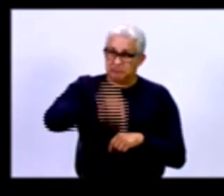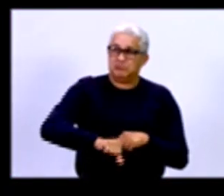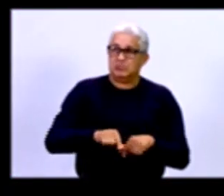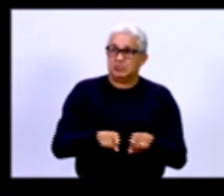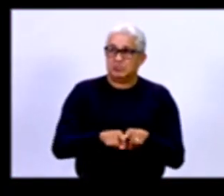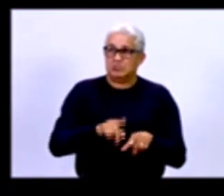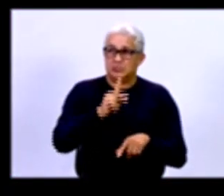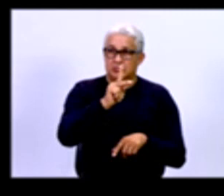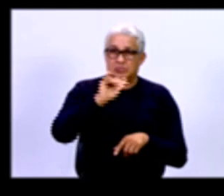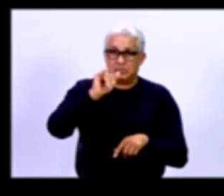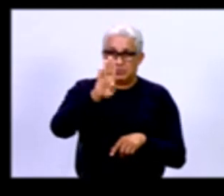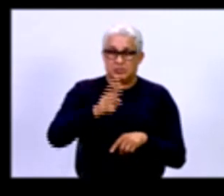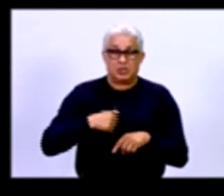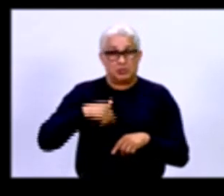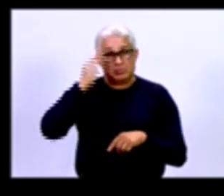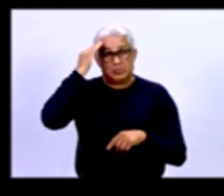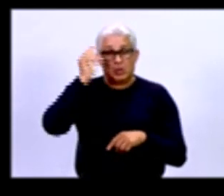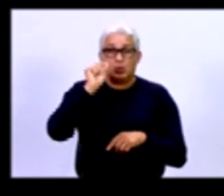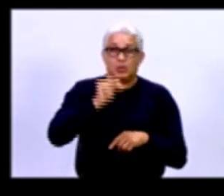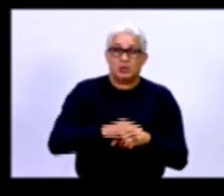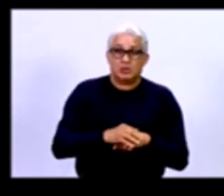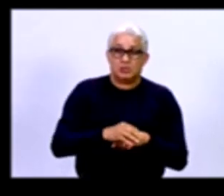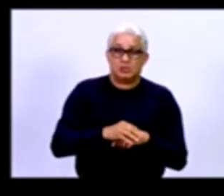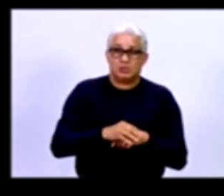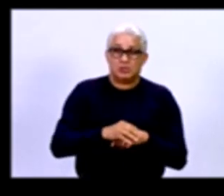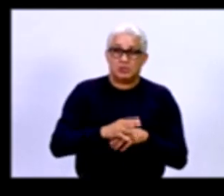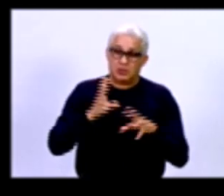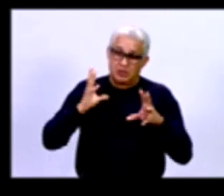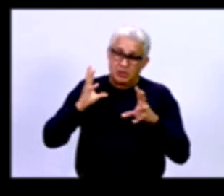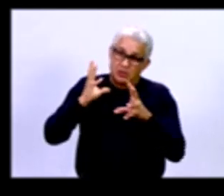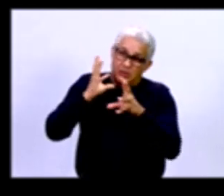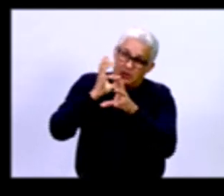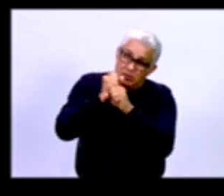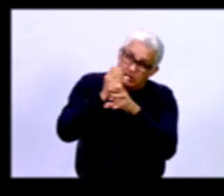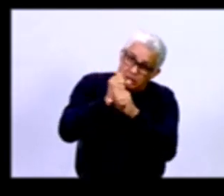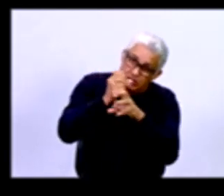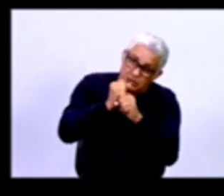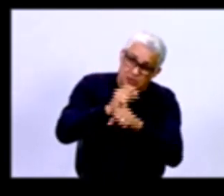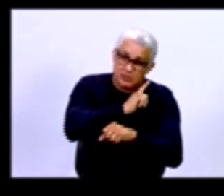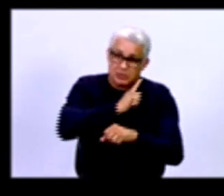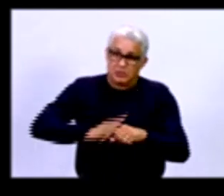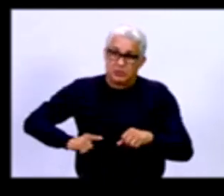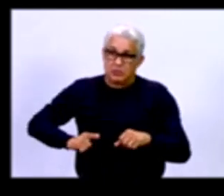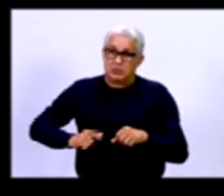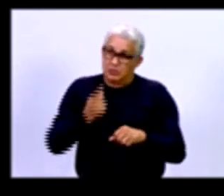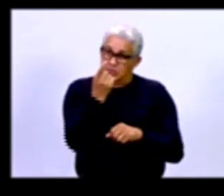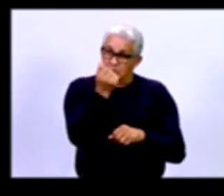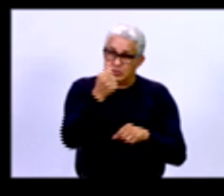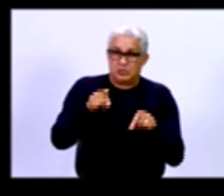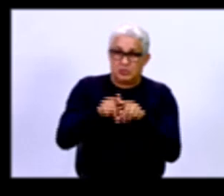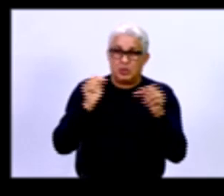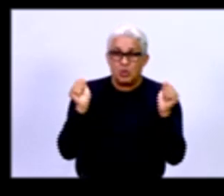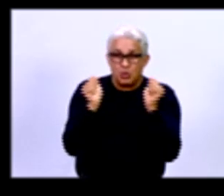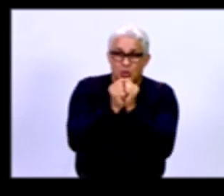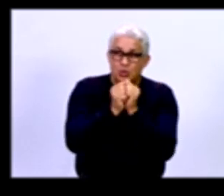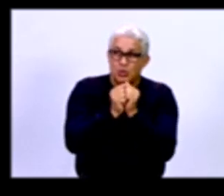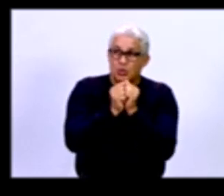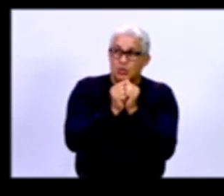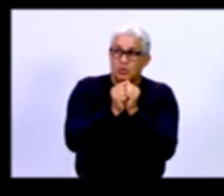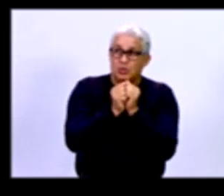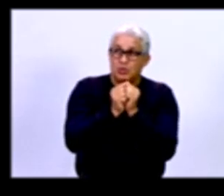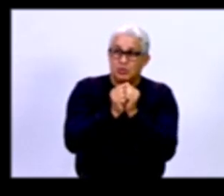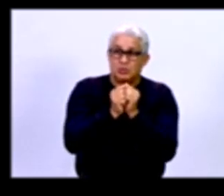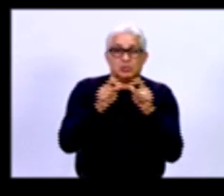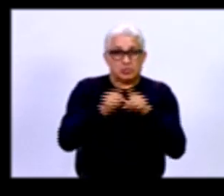o PIB que eu entendo é que a arrecadação, tanto a arrecadação que o governo arrecada, juntando as vendas